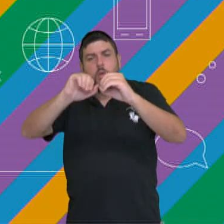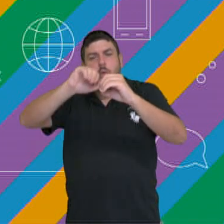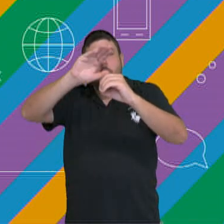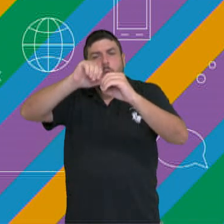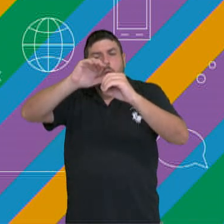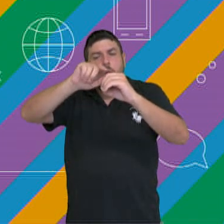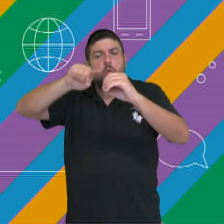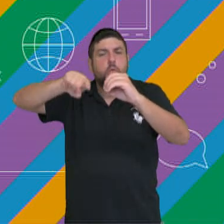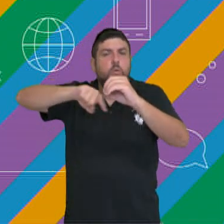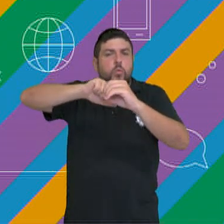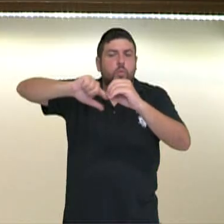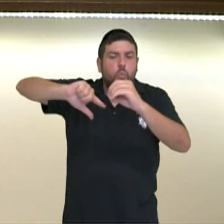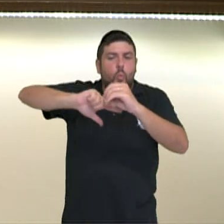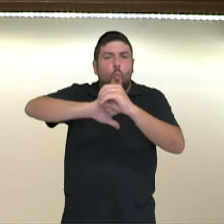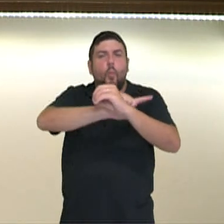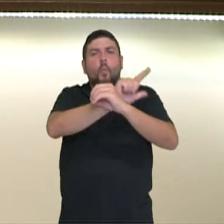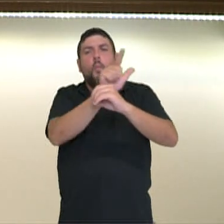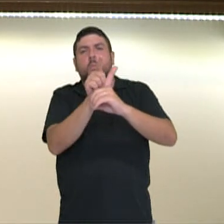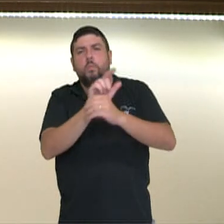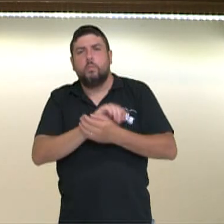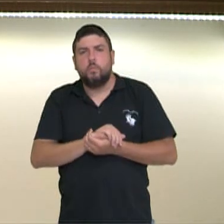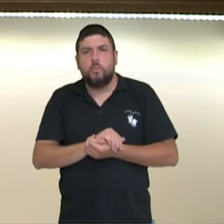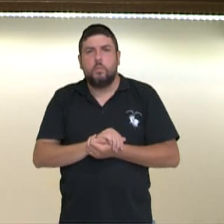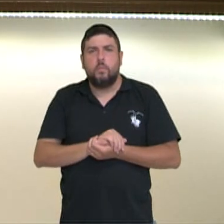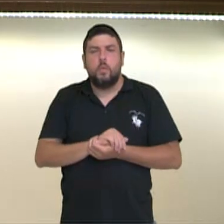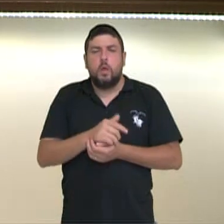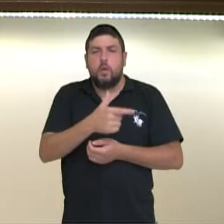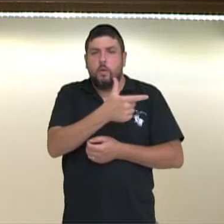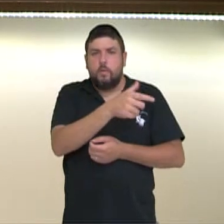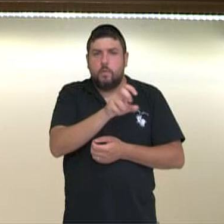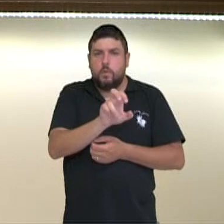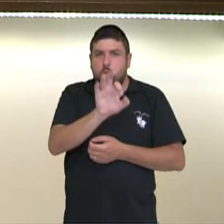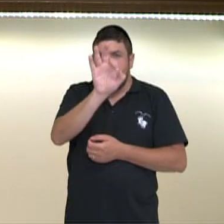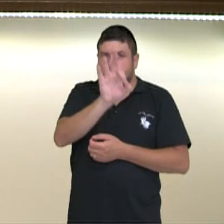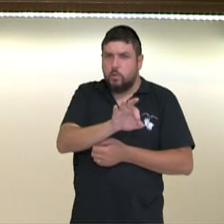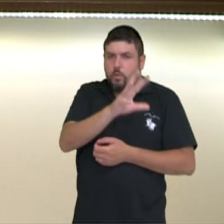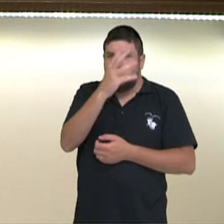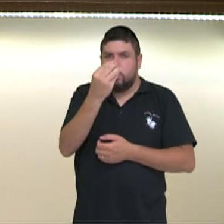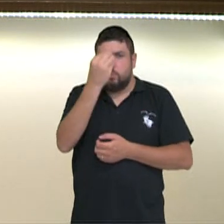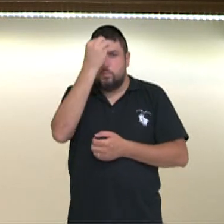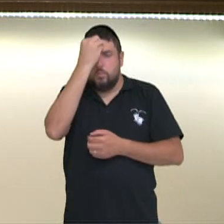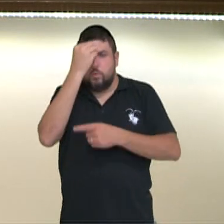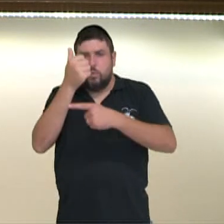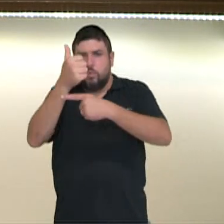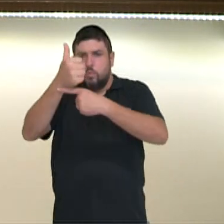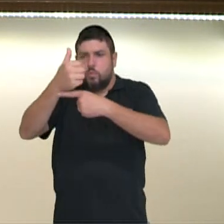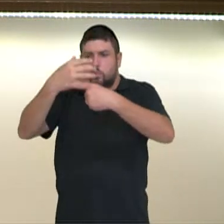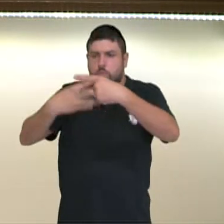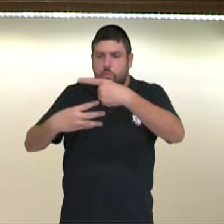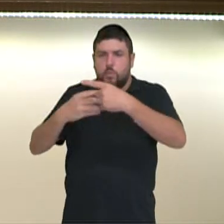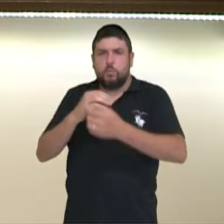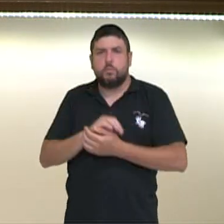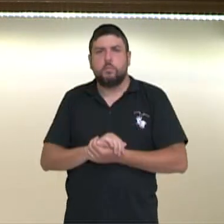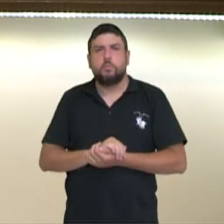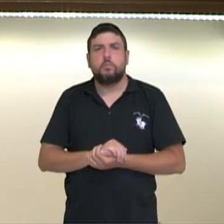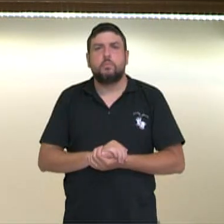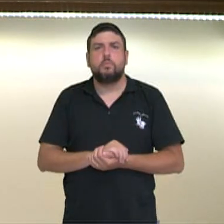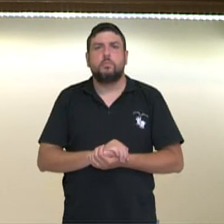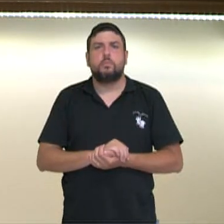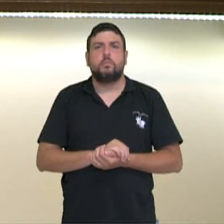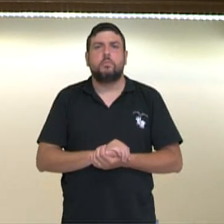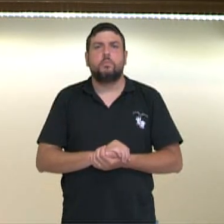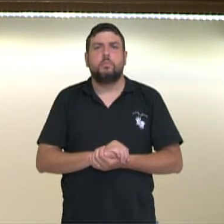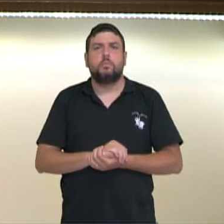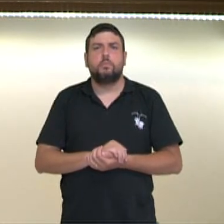não, certo? Então, 25% equivale a 1/4. Da mesma maneira, nós conseguiríamos fazer 3/4 aqui, 1/2 aqui e